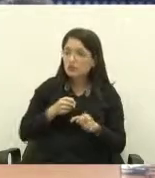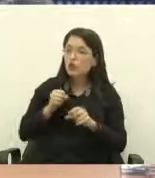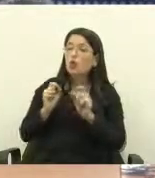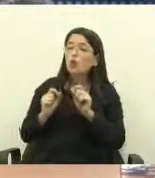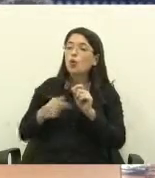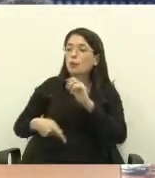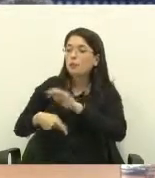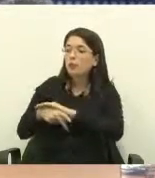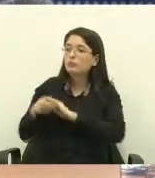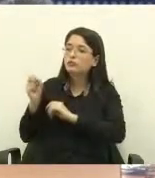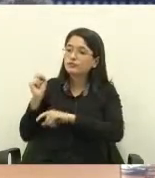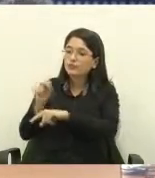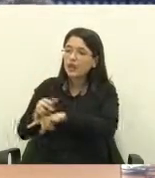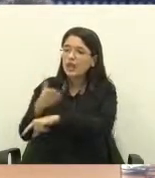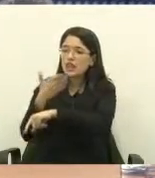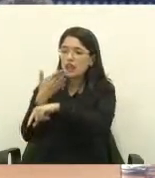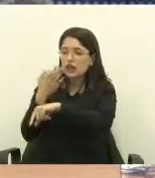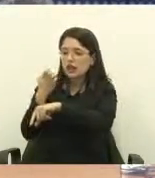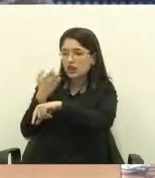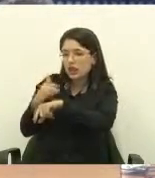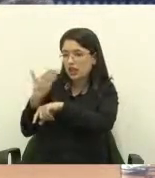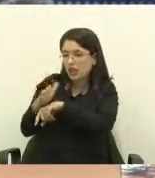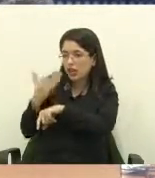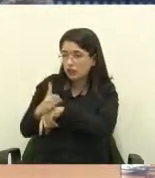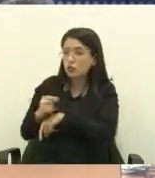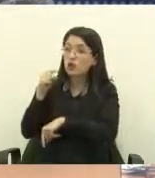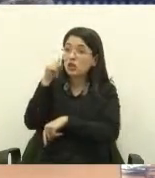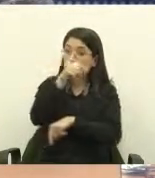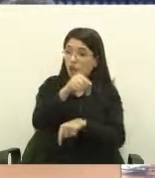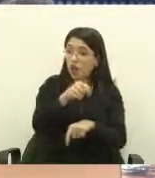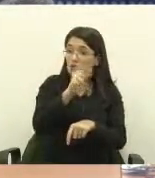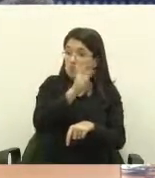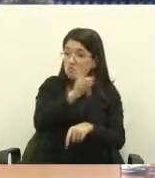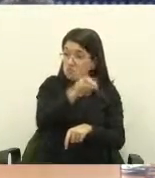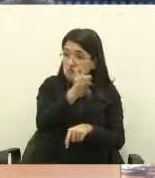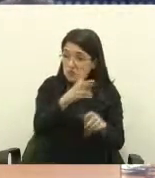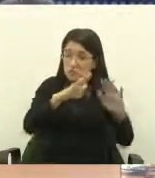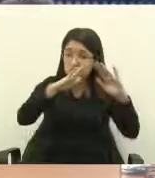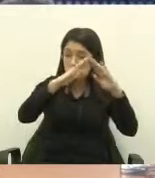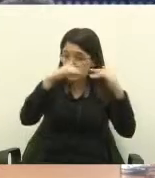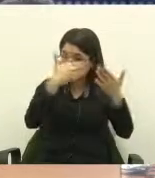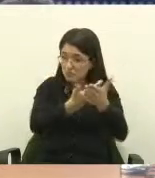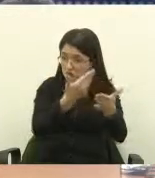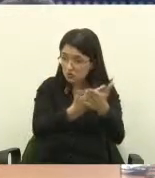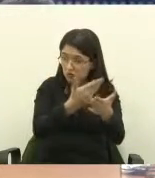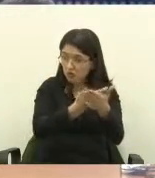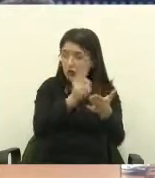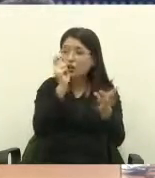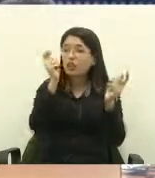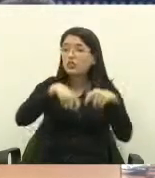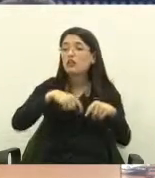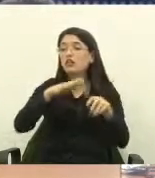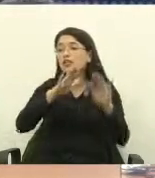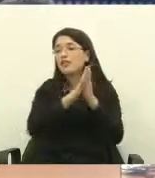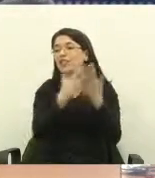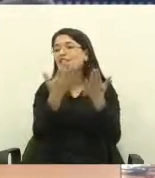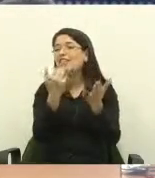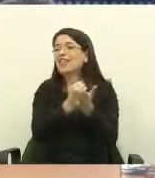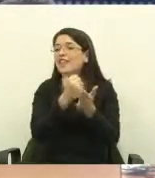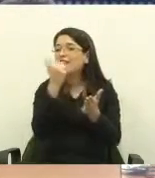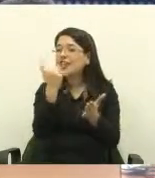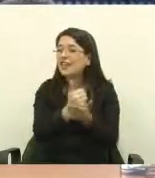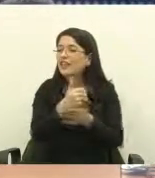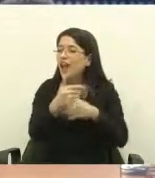nós executamos a carteira de trabalho, nós confeccionamos a carteira de trabalho, que eu até digo que é um ato